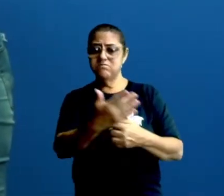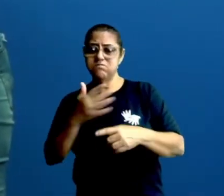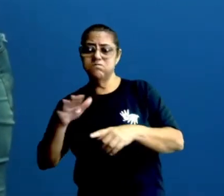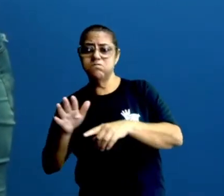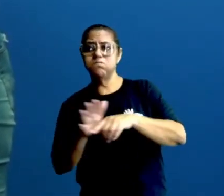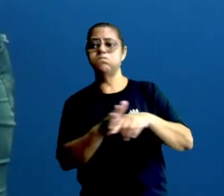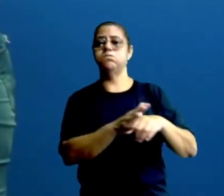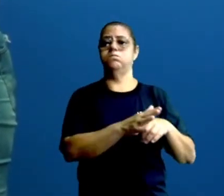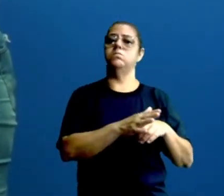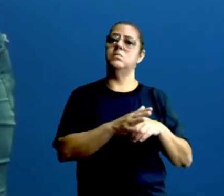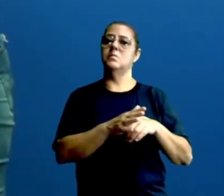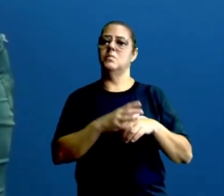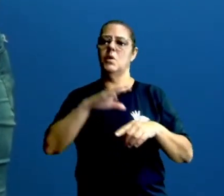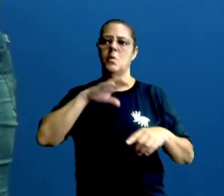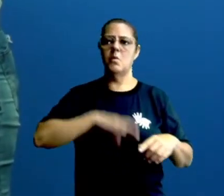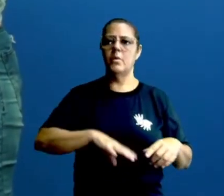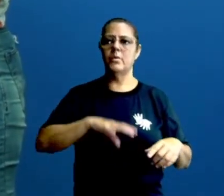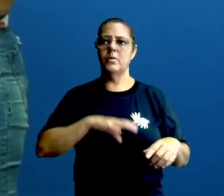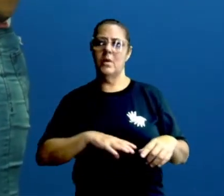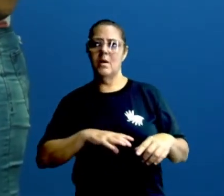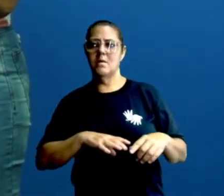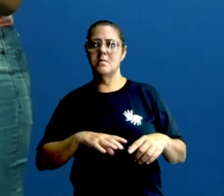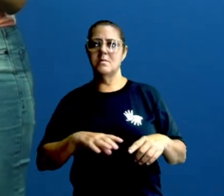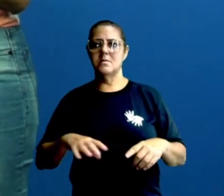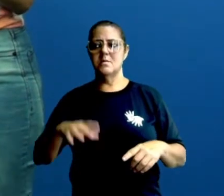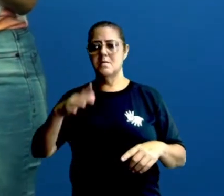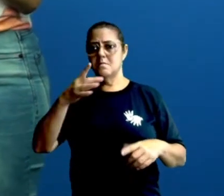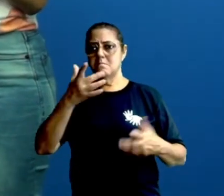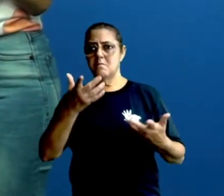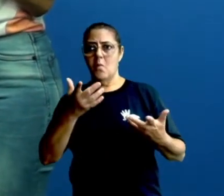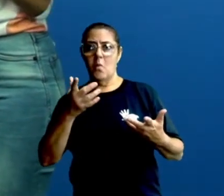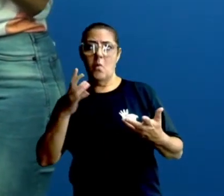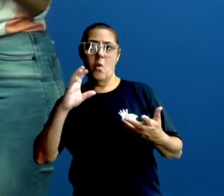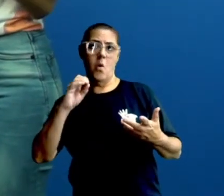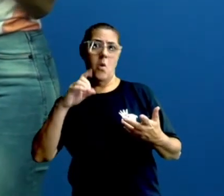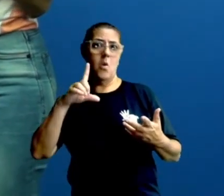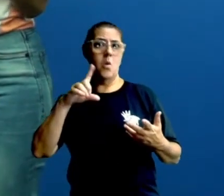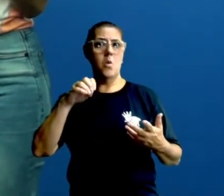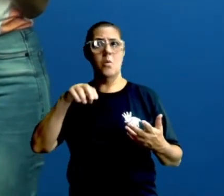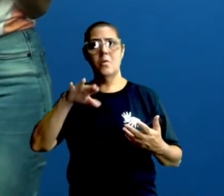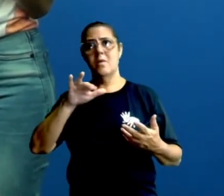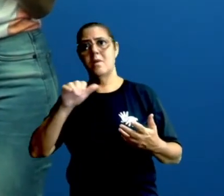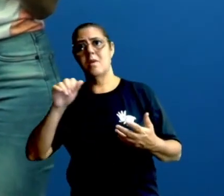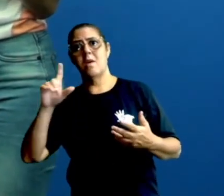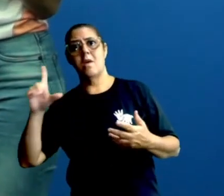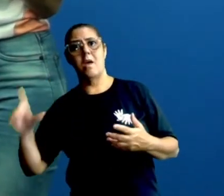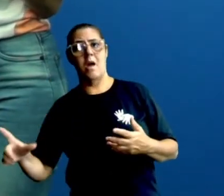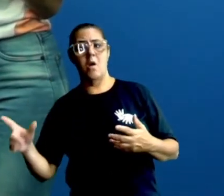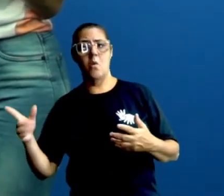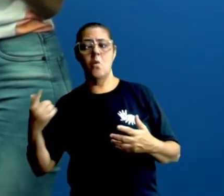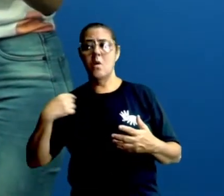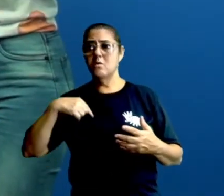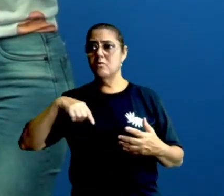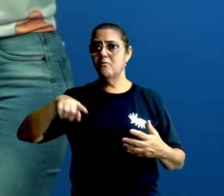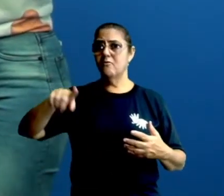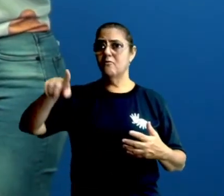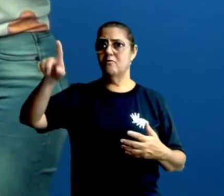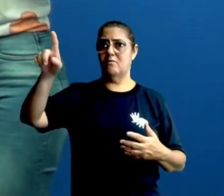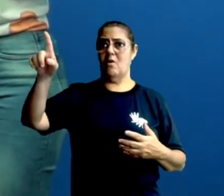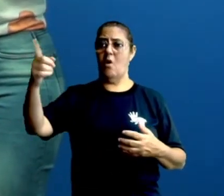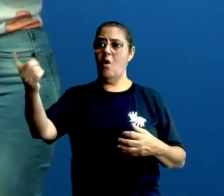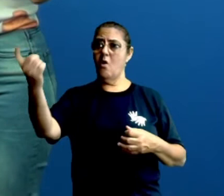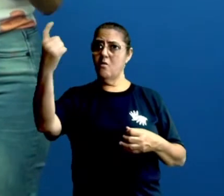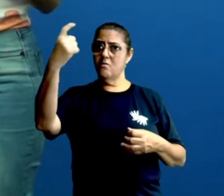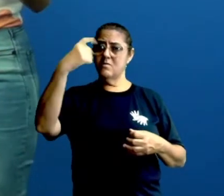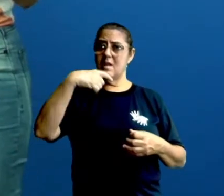elite portuguesa ou a elite colonial ia estudar fora. Então, quando elas iam lá para fora, elas